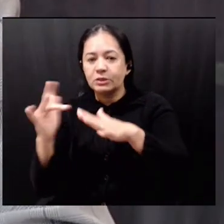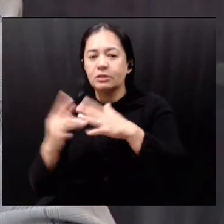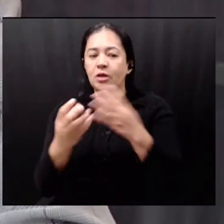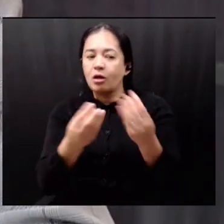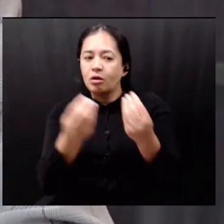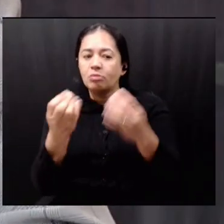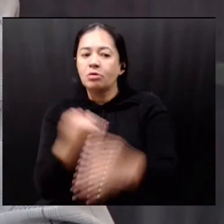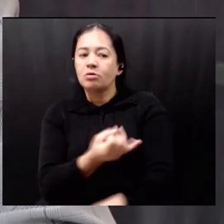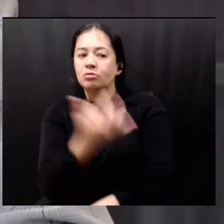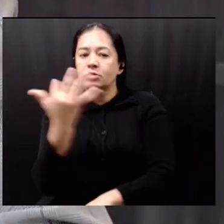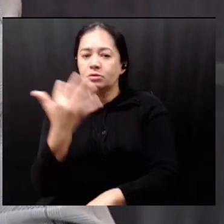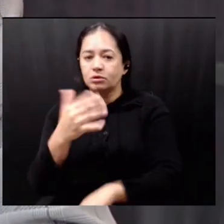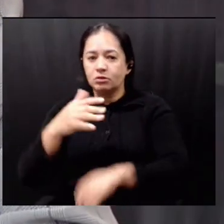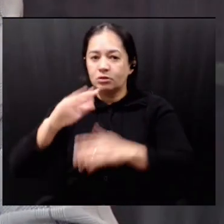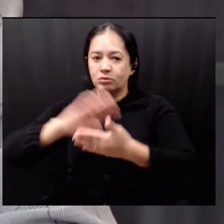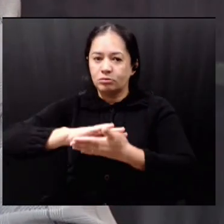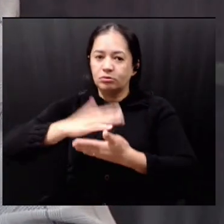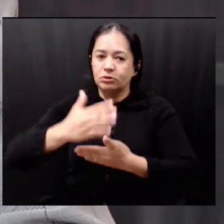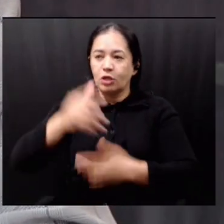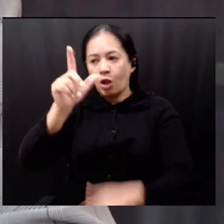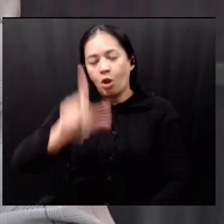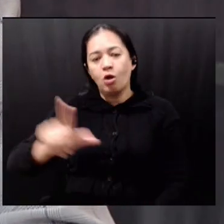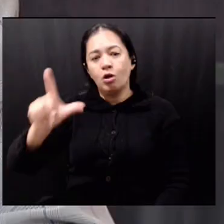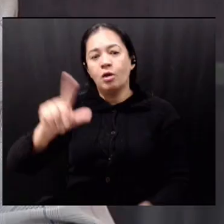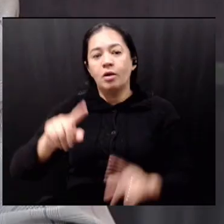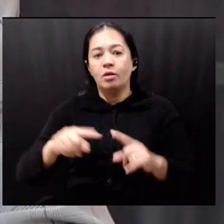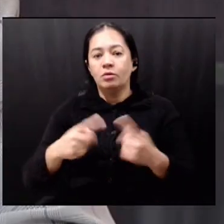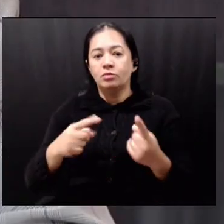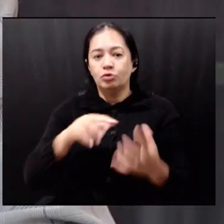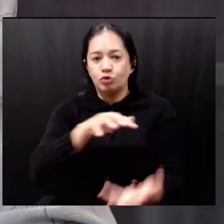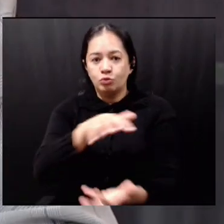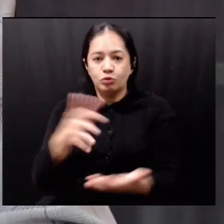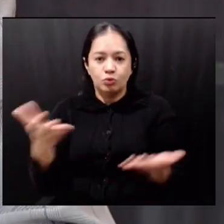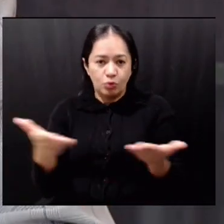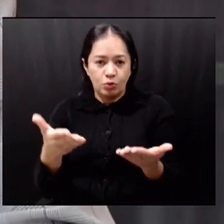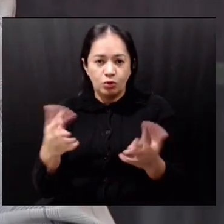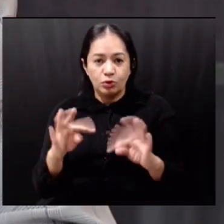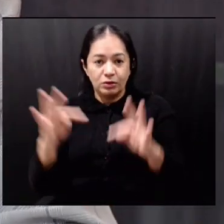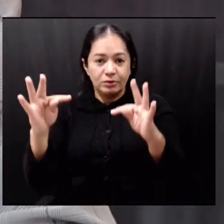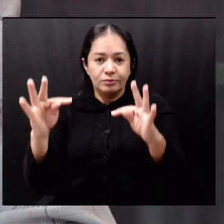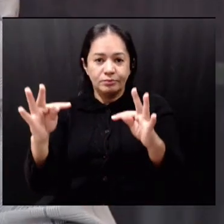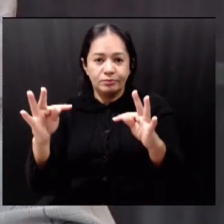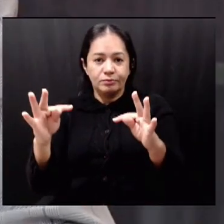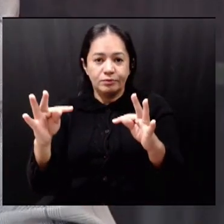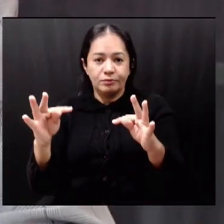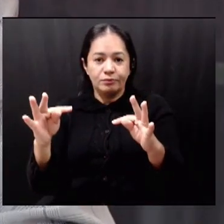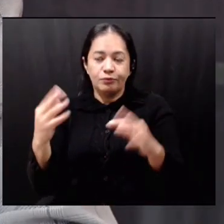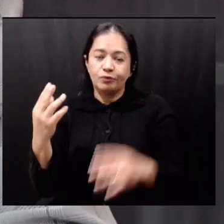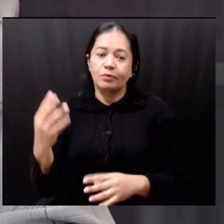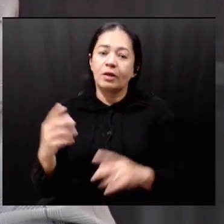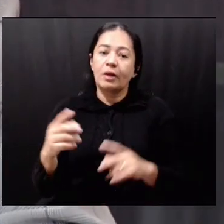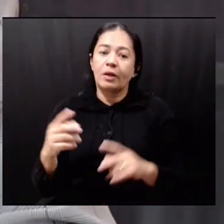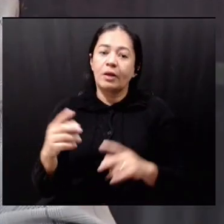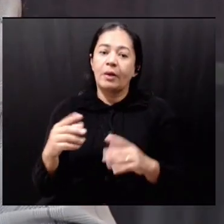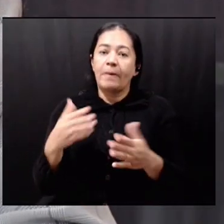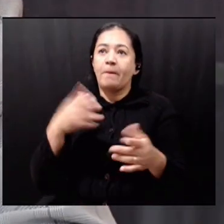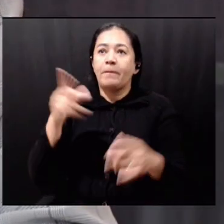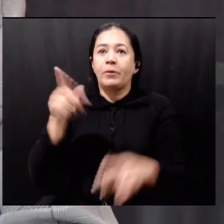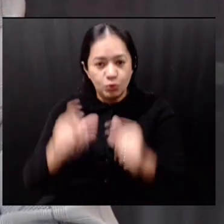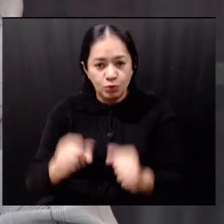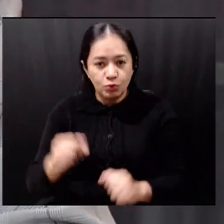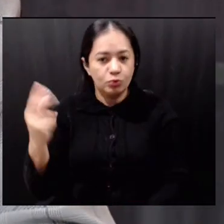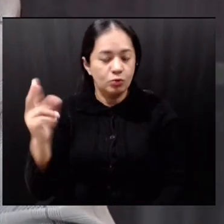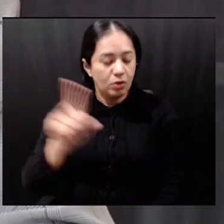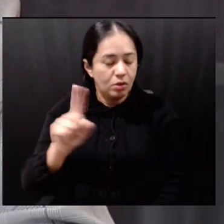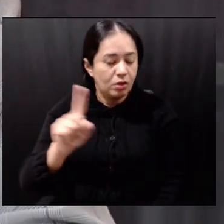criança. É lógico, né? Como você colocou, no mundo de hoje, super tecnológico, é inviável, né? Privar de todas as possibilidades ali de tela.